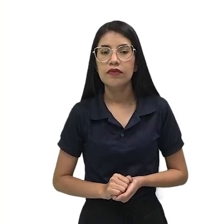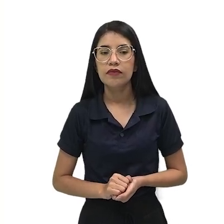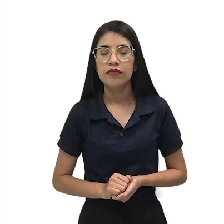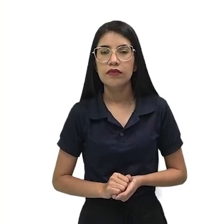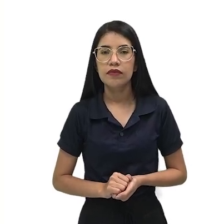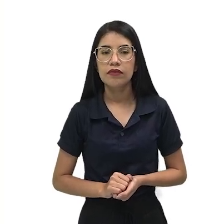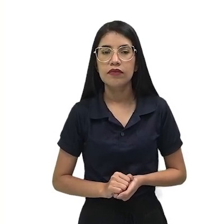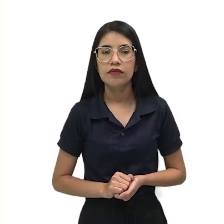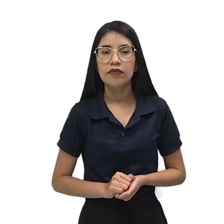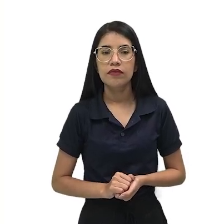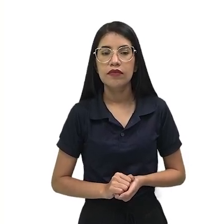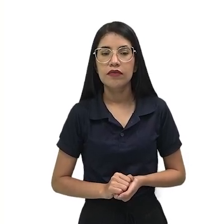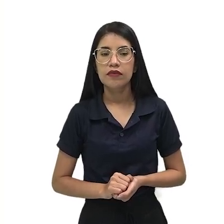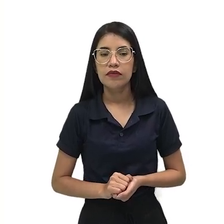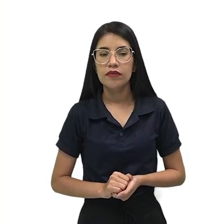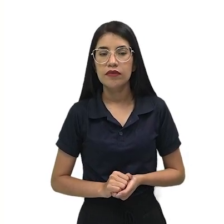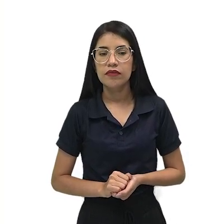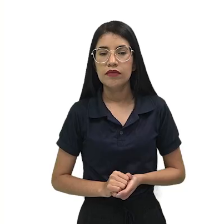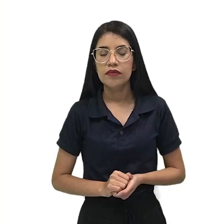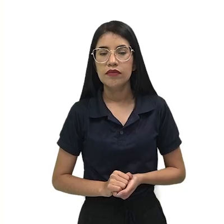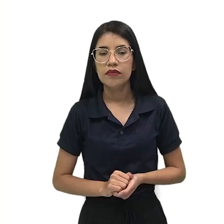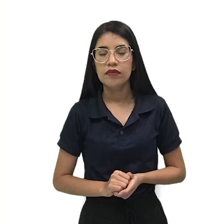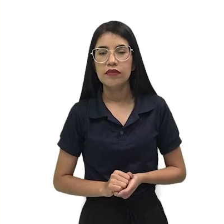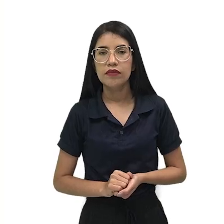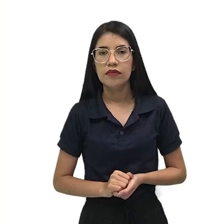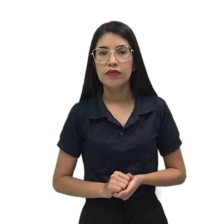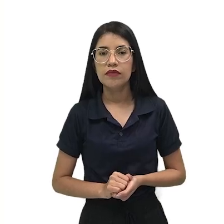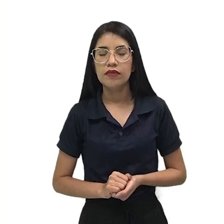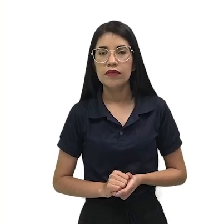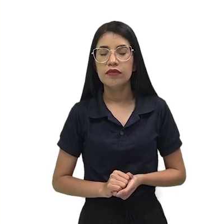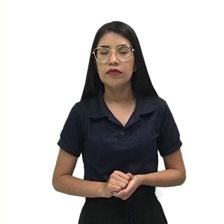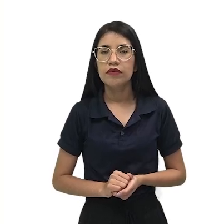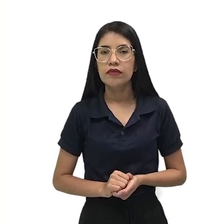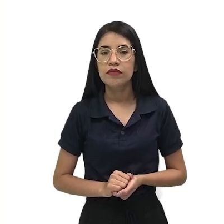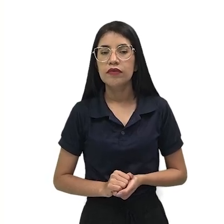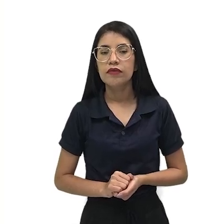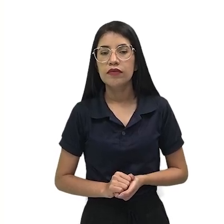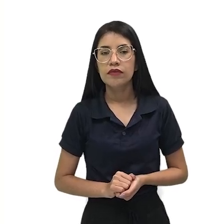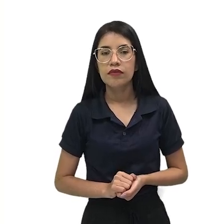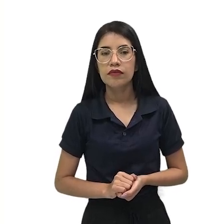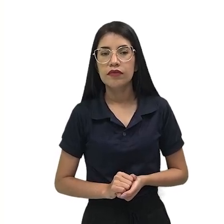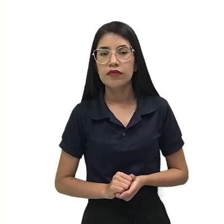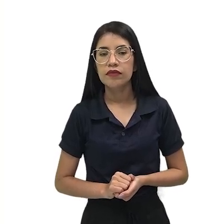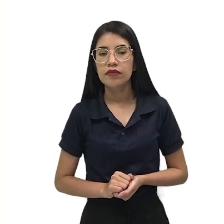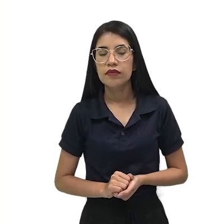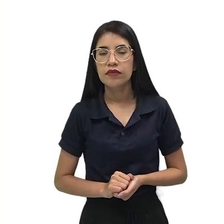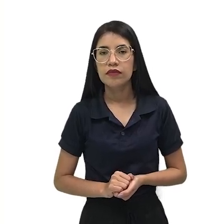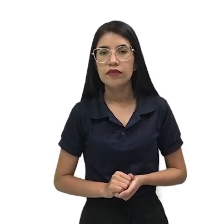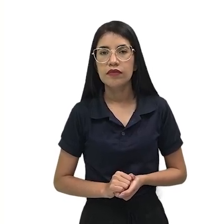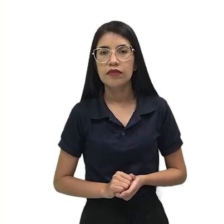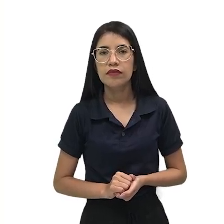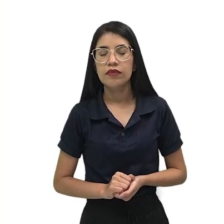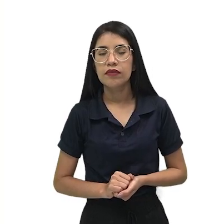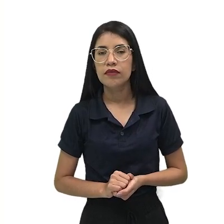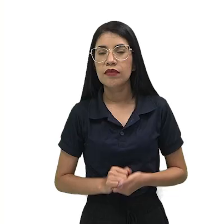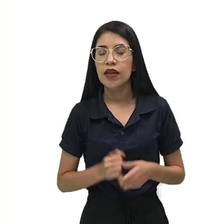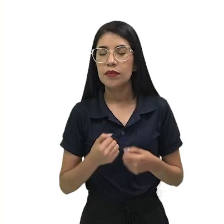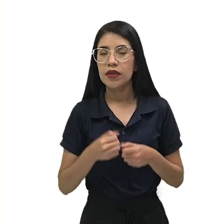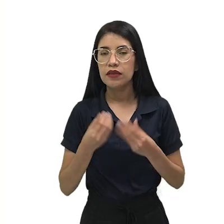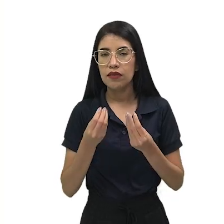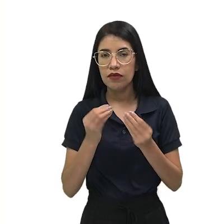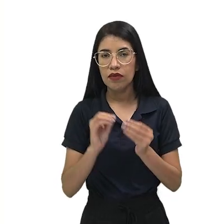então acrescenta o 0, que é o elemento neutro, ó, e aí escreve os demais números, escreve